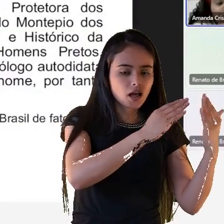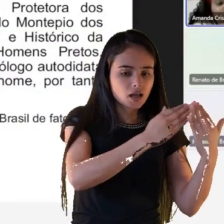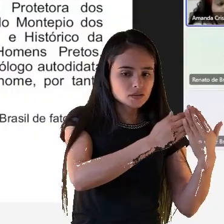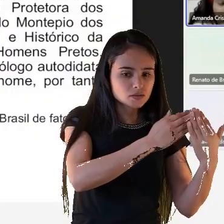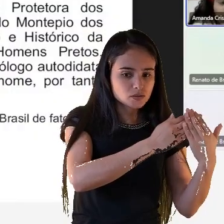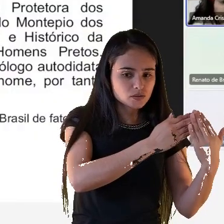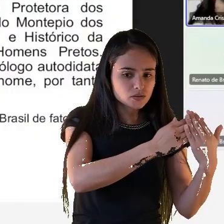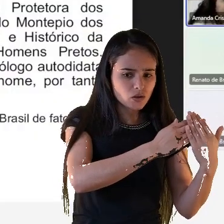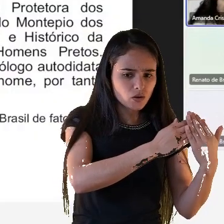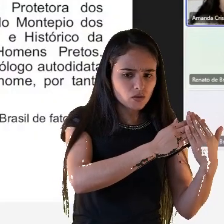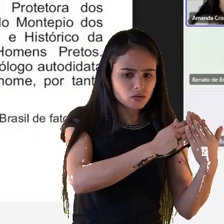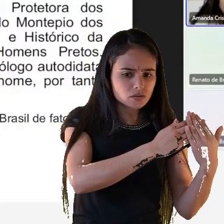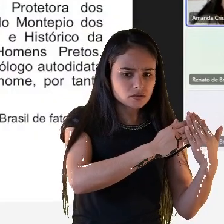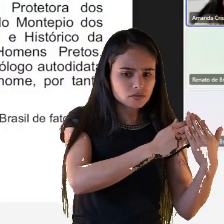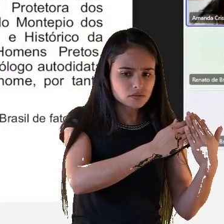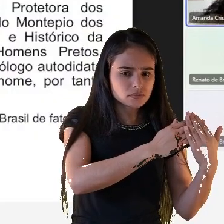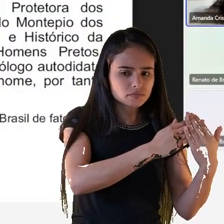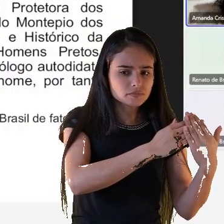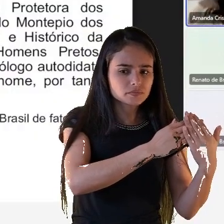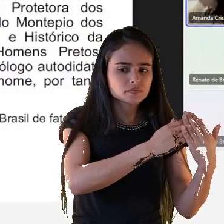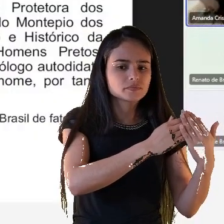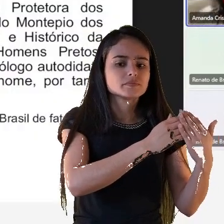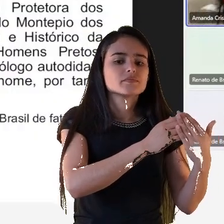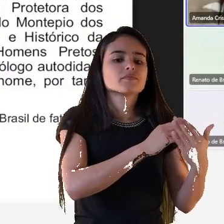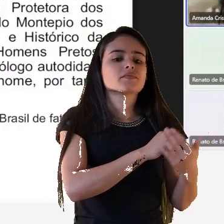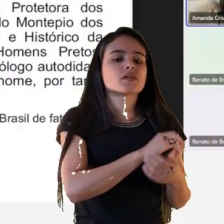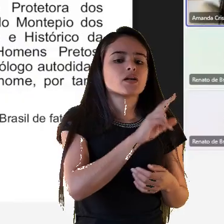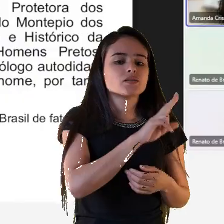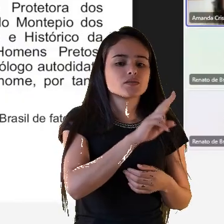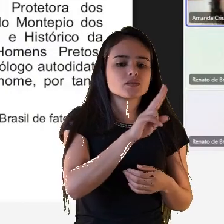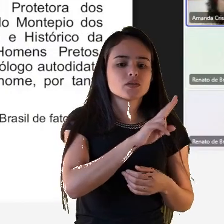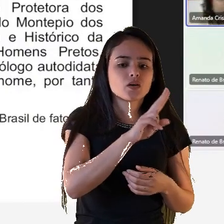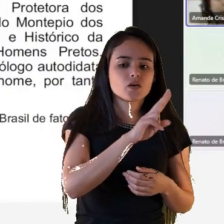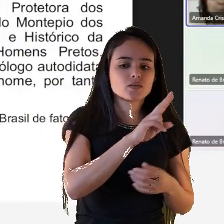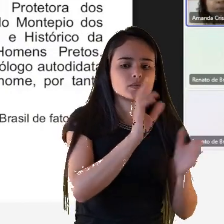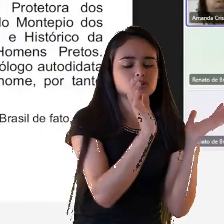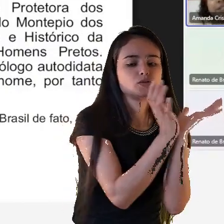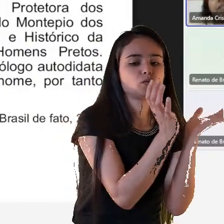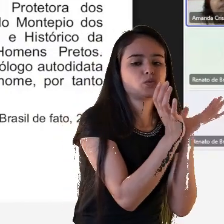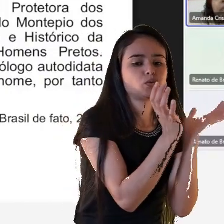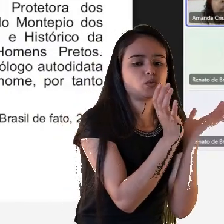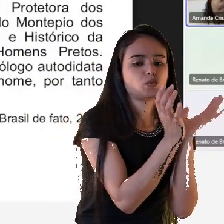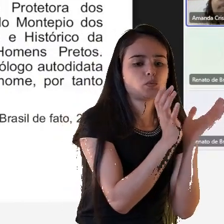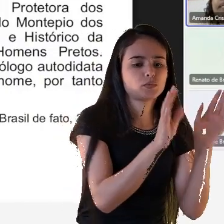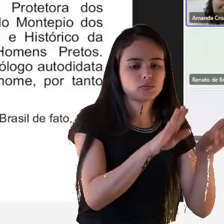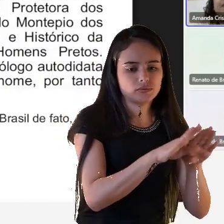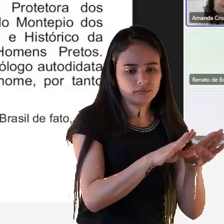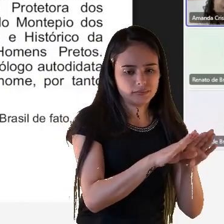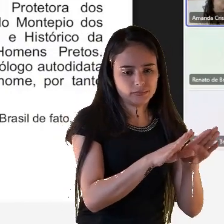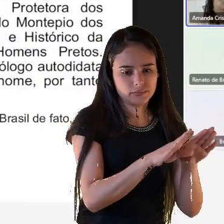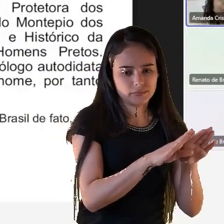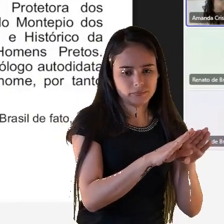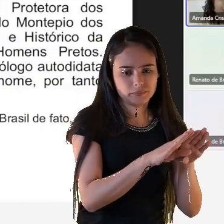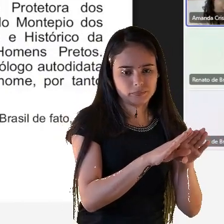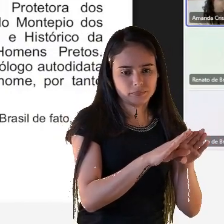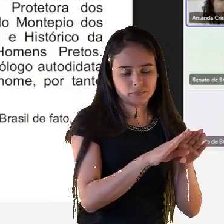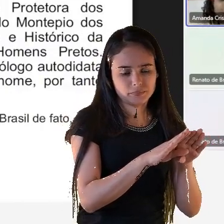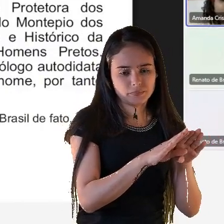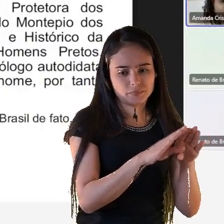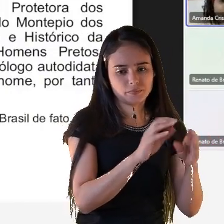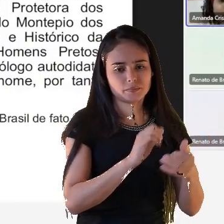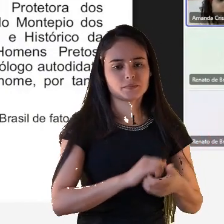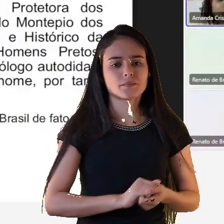Pretos. Então, para vocês terem noção da grande importância do Manuel Quirino, e ficou